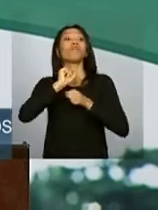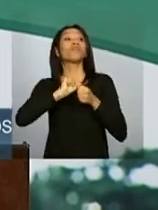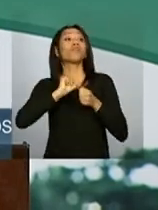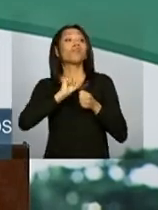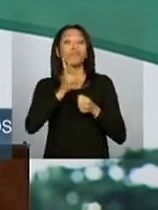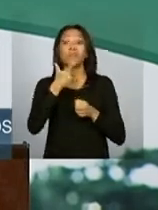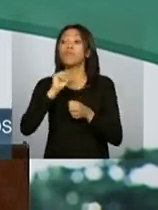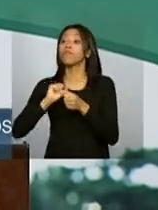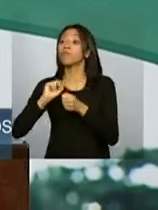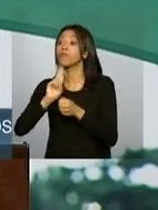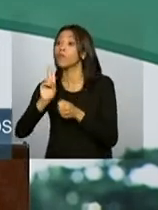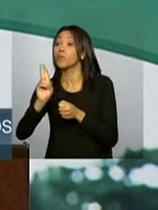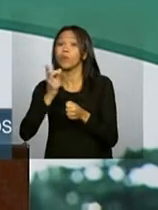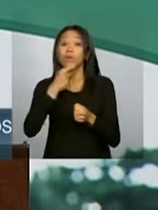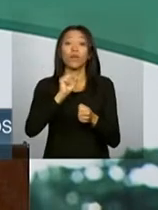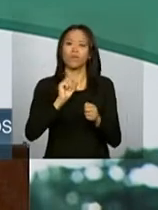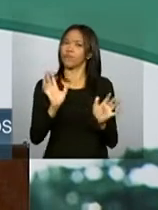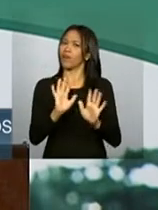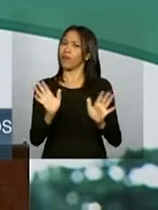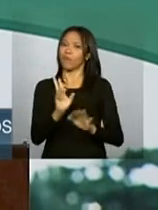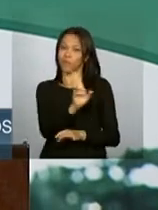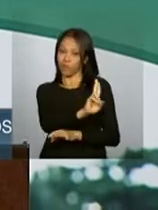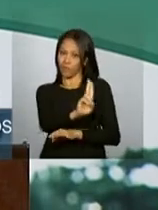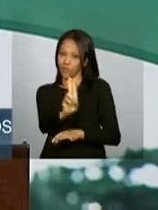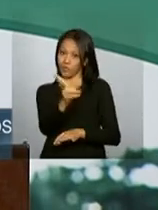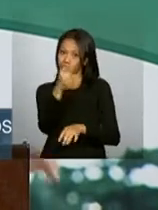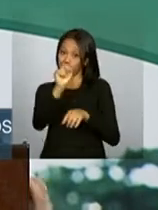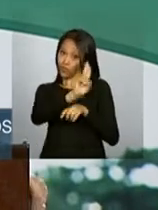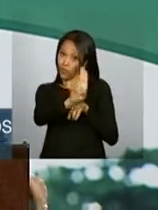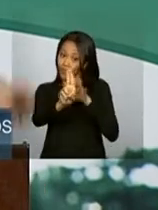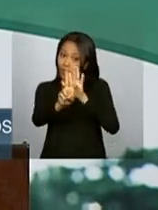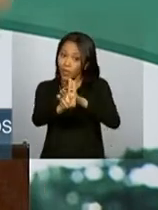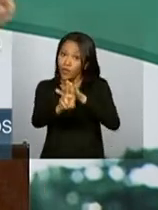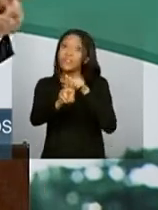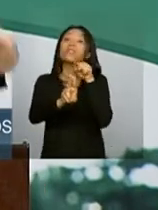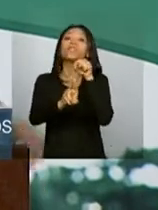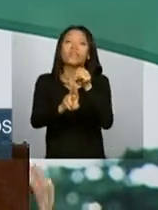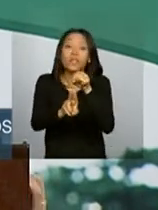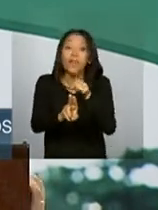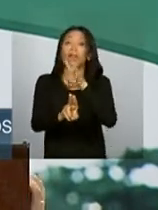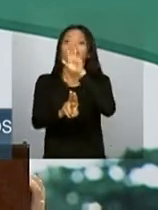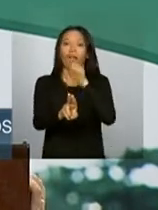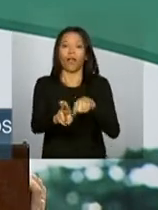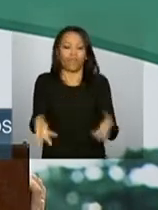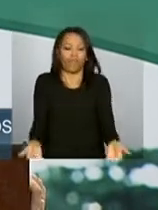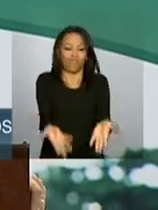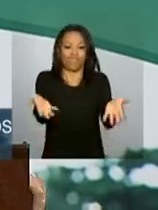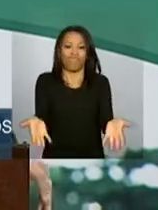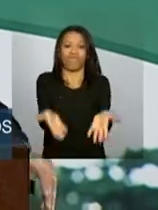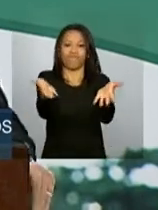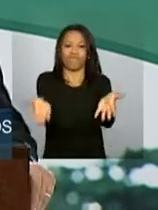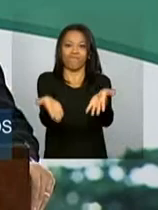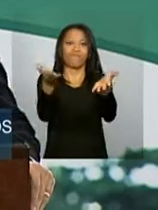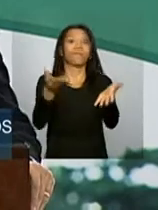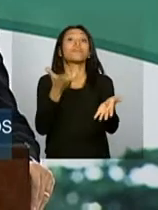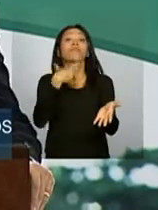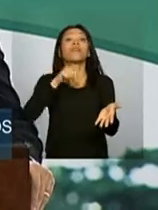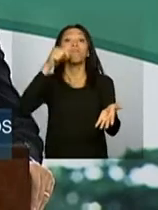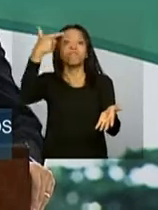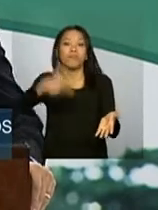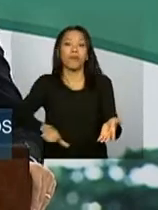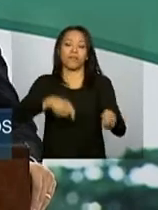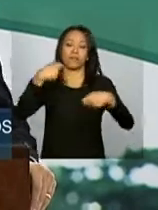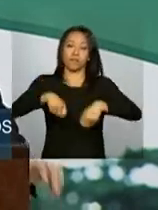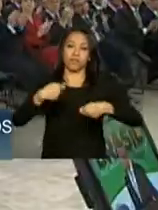mas fazer em nome de um princípio, o princípio de beneficiar aqueles que mais precisam nesse